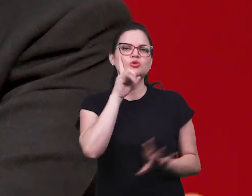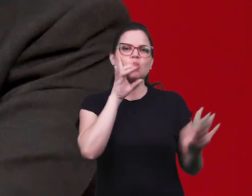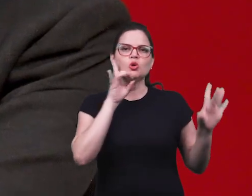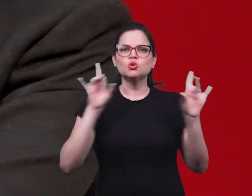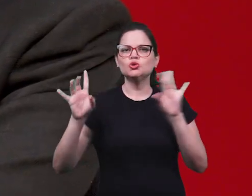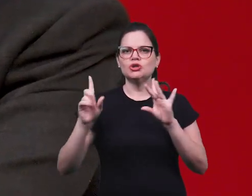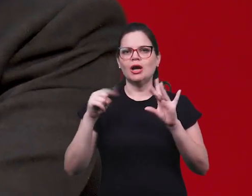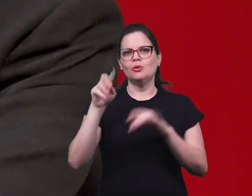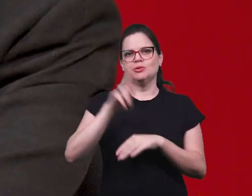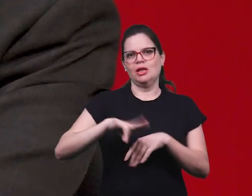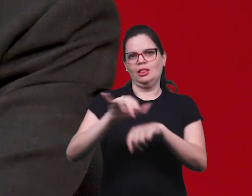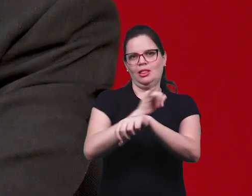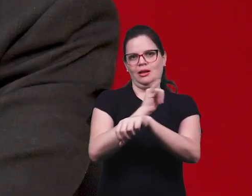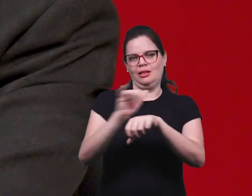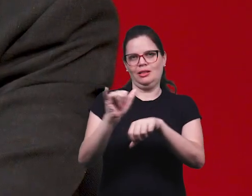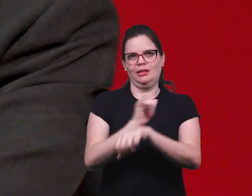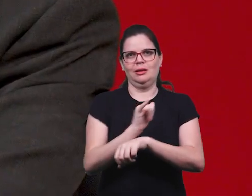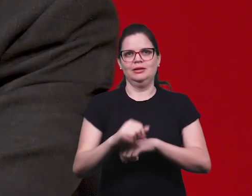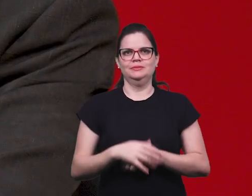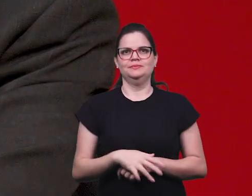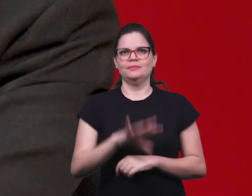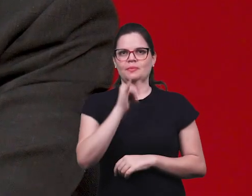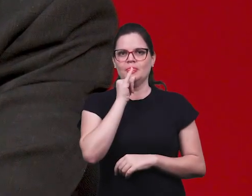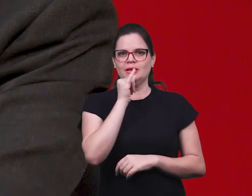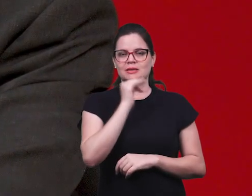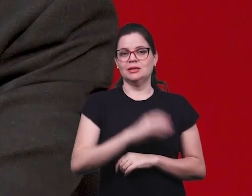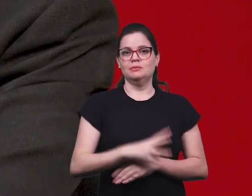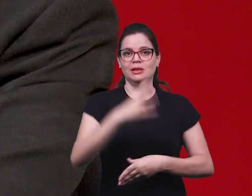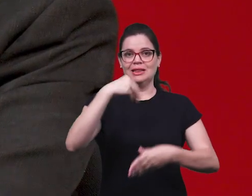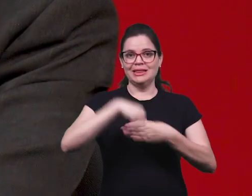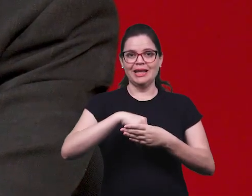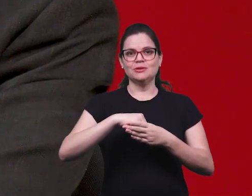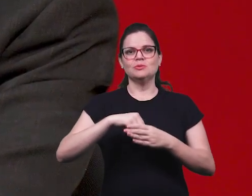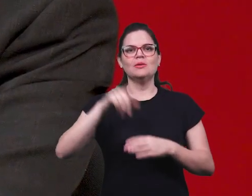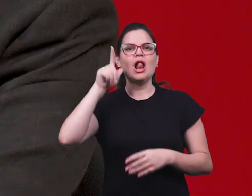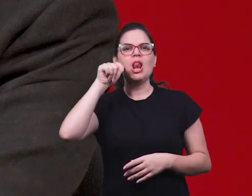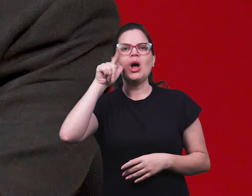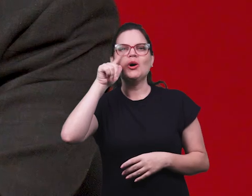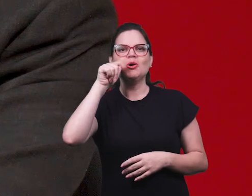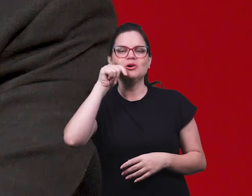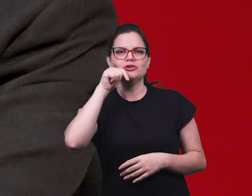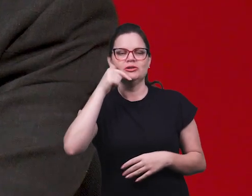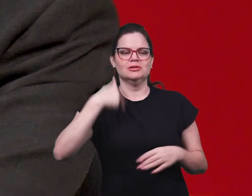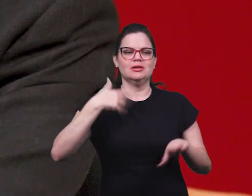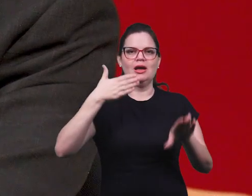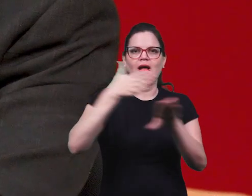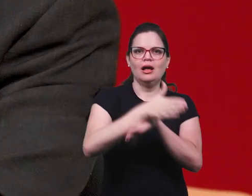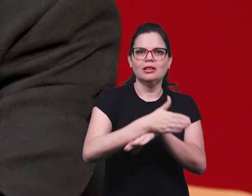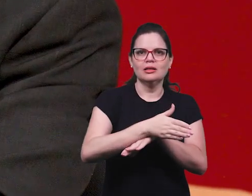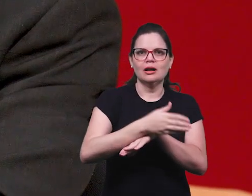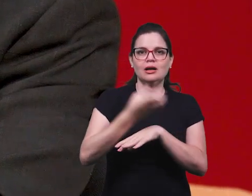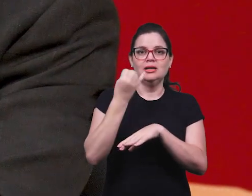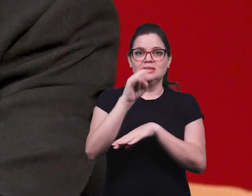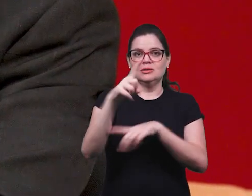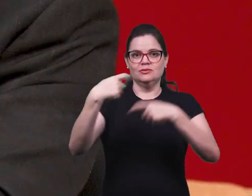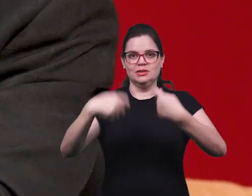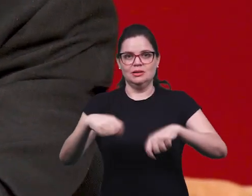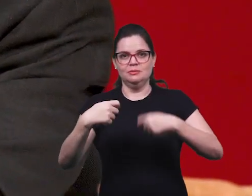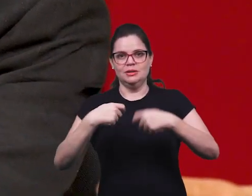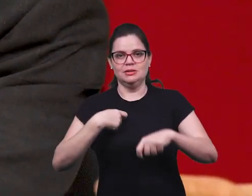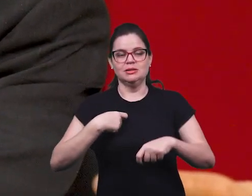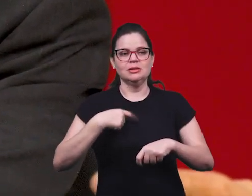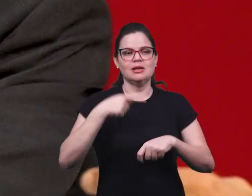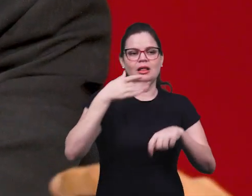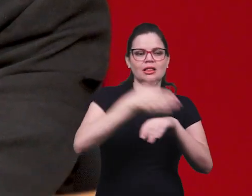gente percebe isso até num estabelecimento comercial, né? Dependendo se você precisa, se o dono